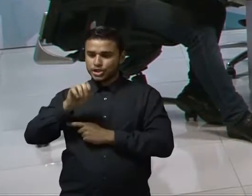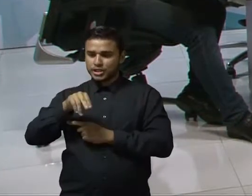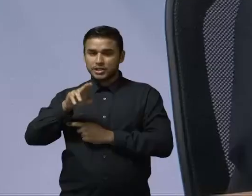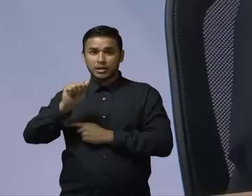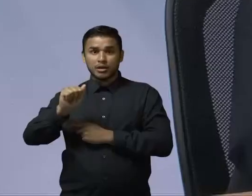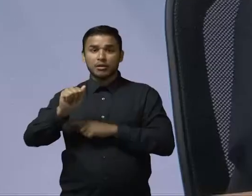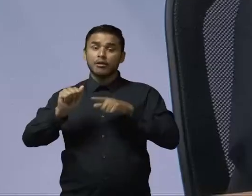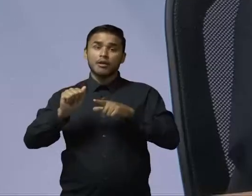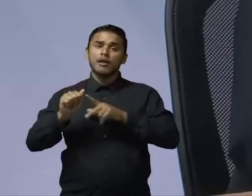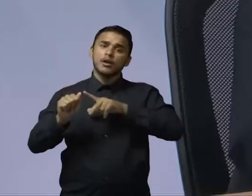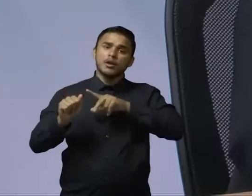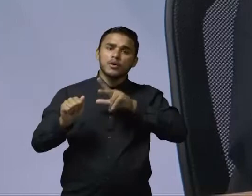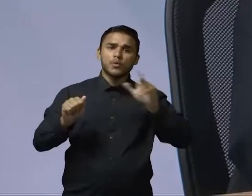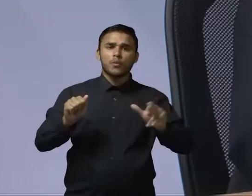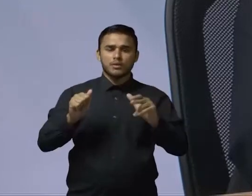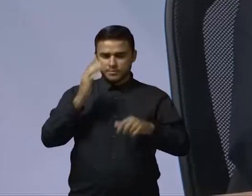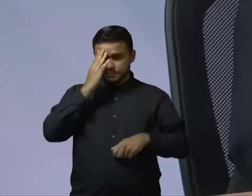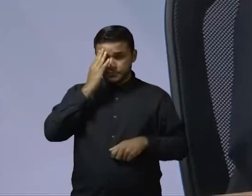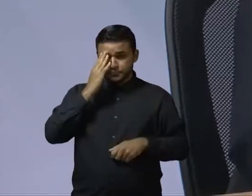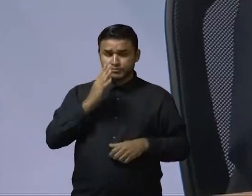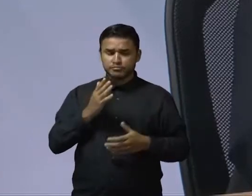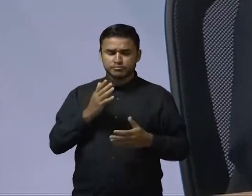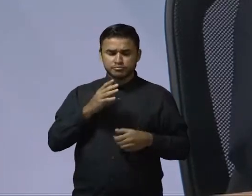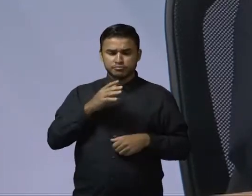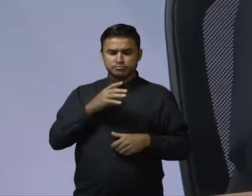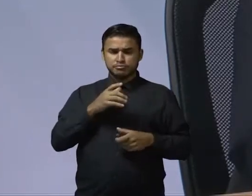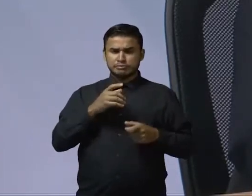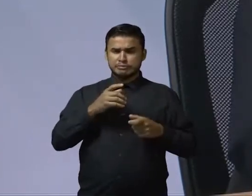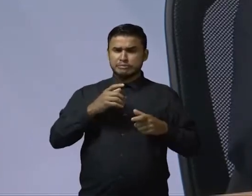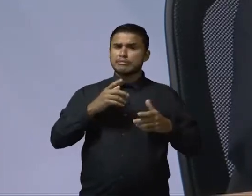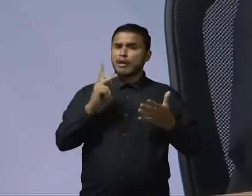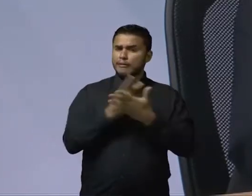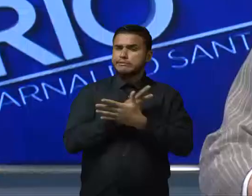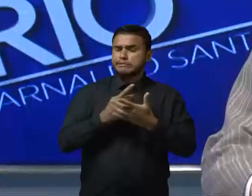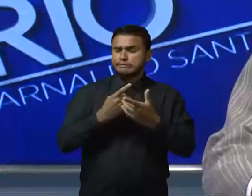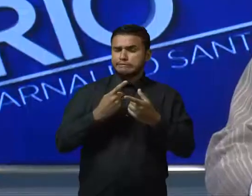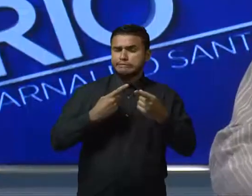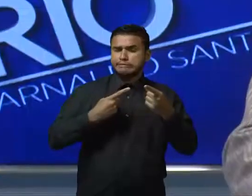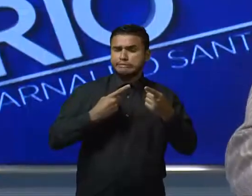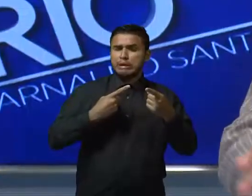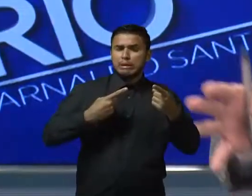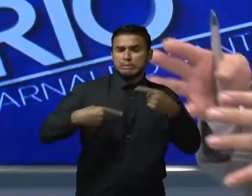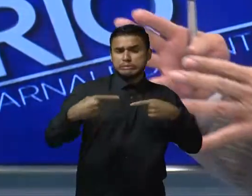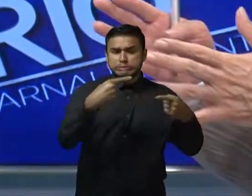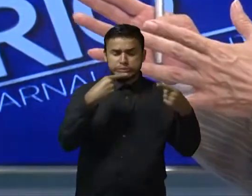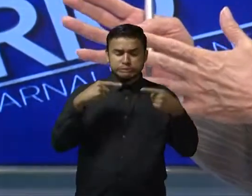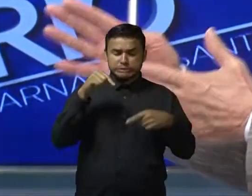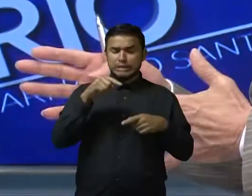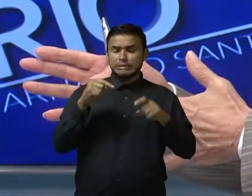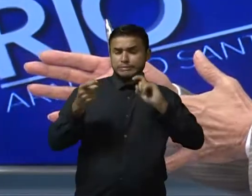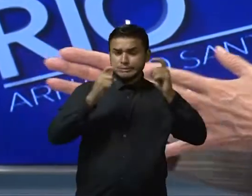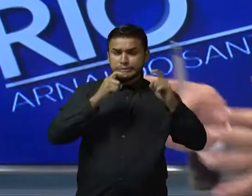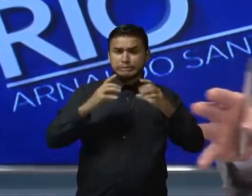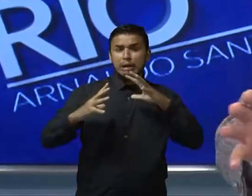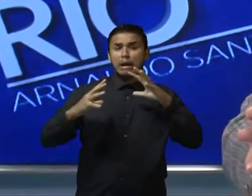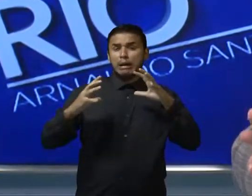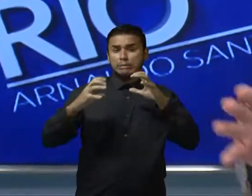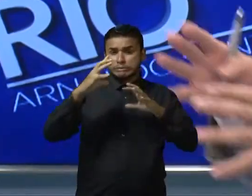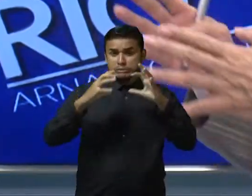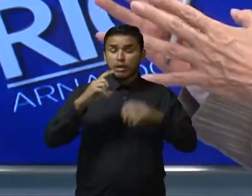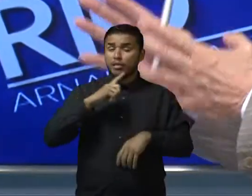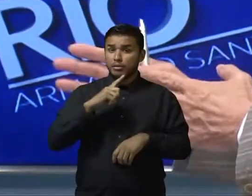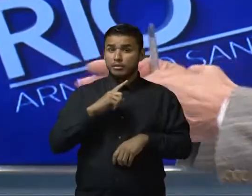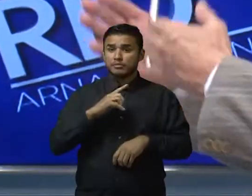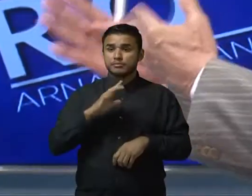sem contar com os confrontos entre eles mesmos, que também se caracteriza. E essa violência nossa de cada dia, que eu estou chamando